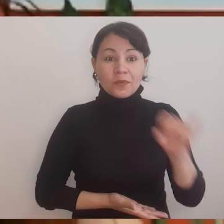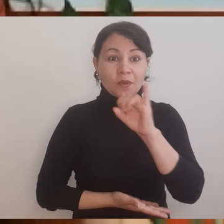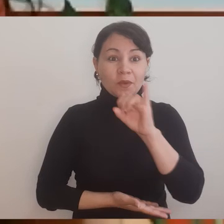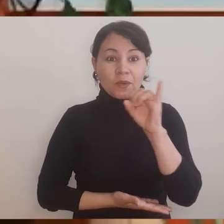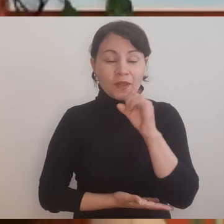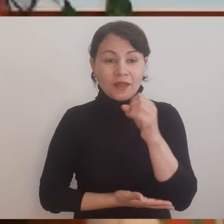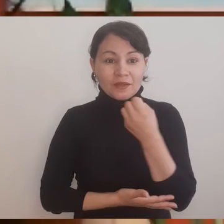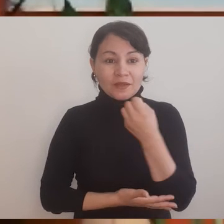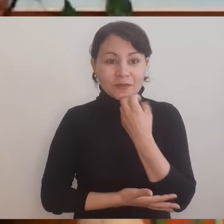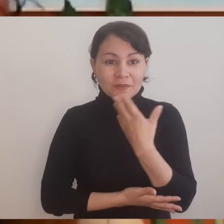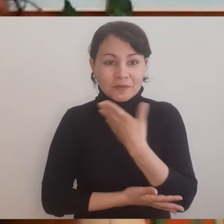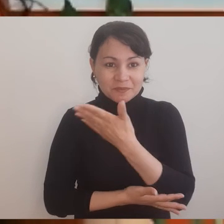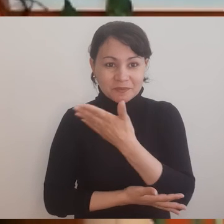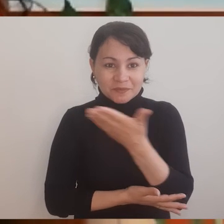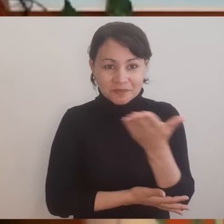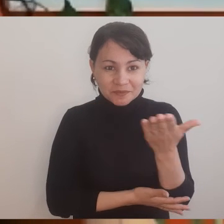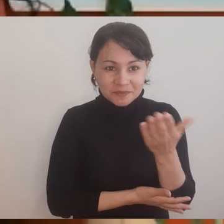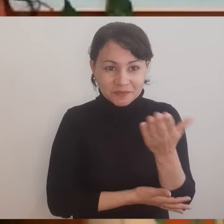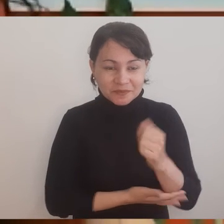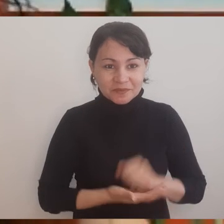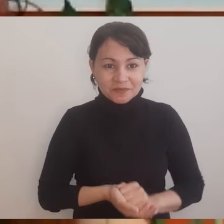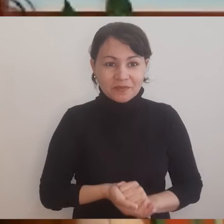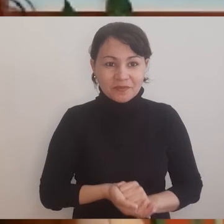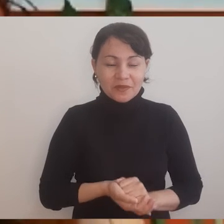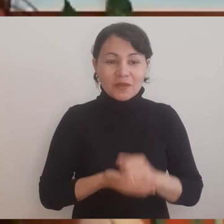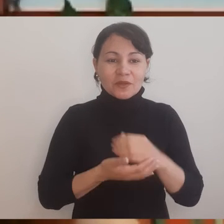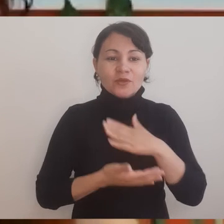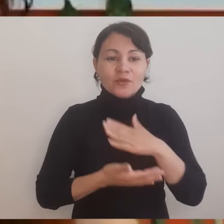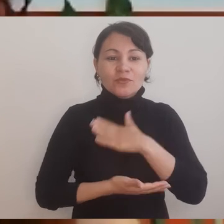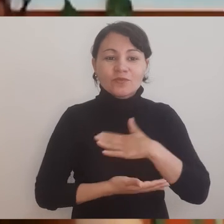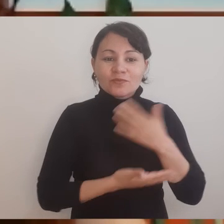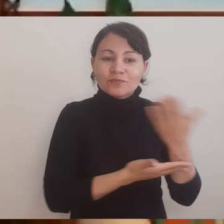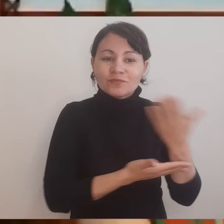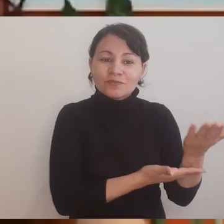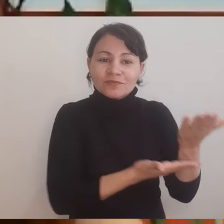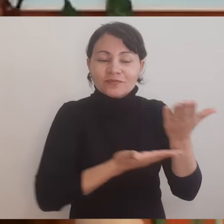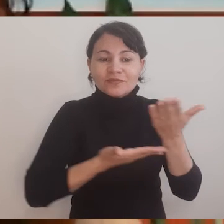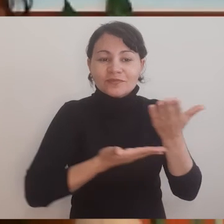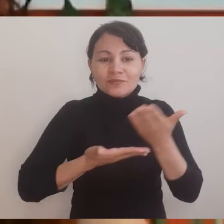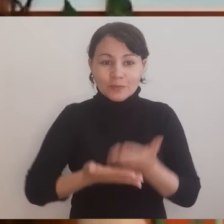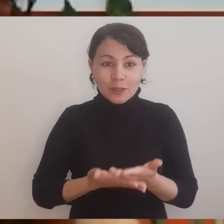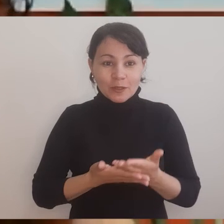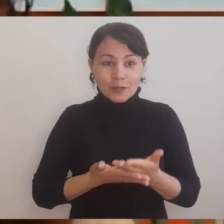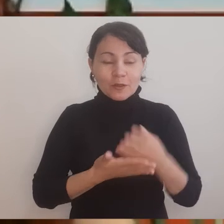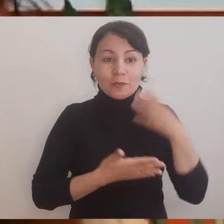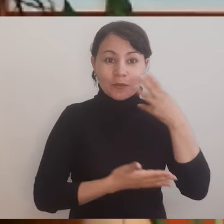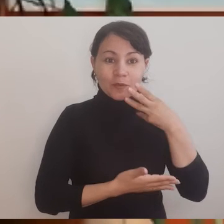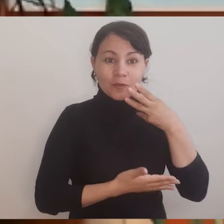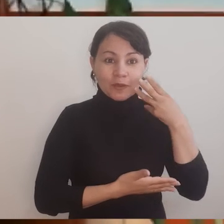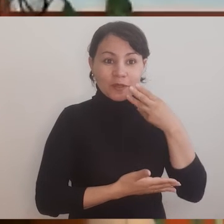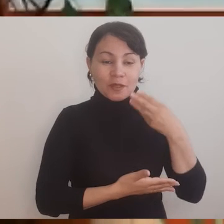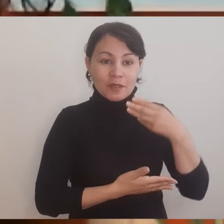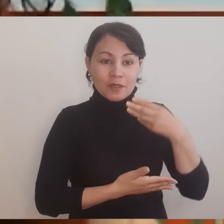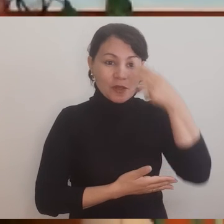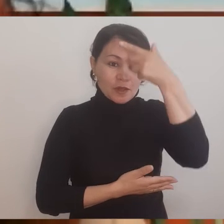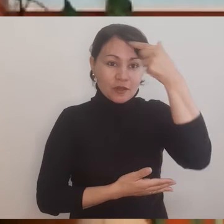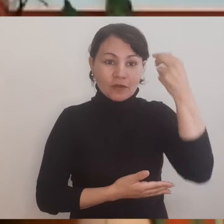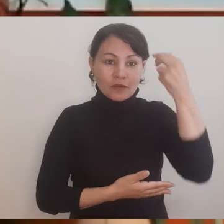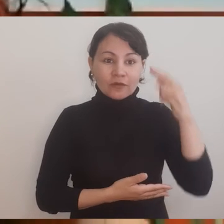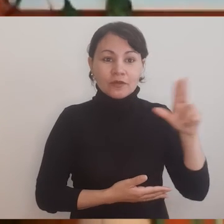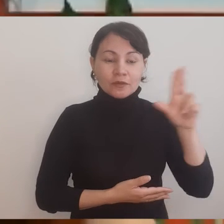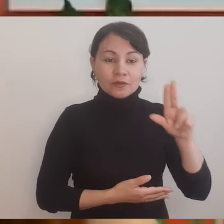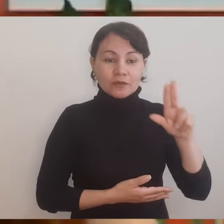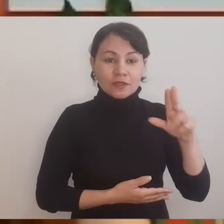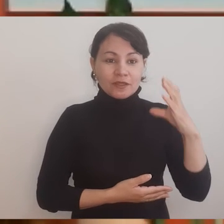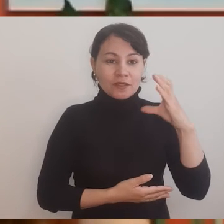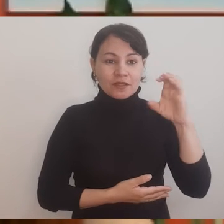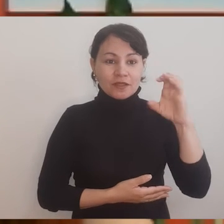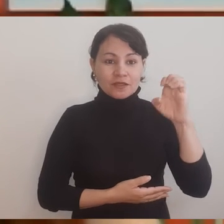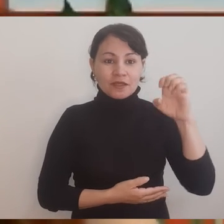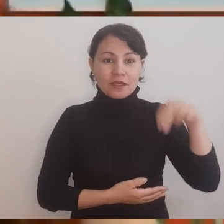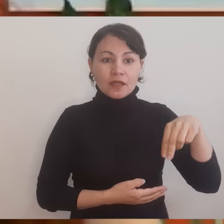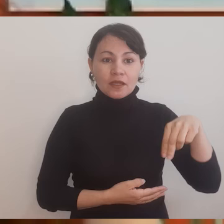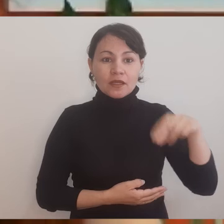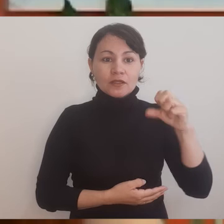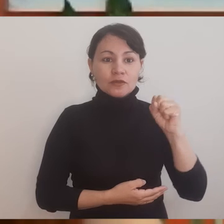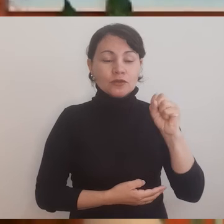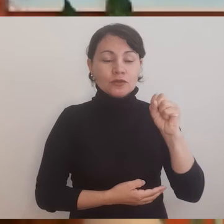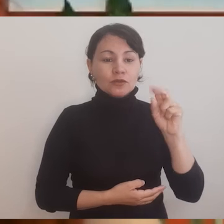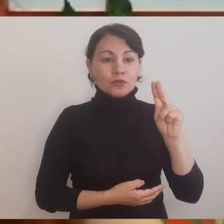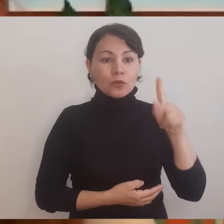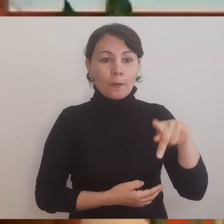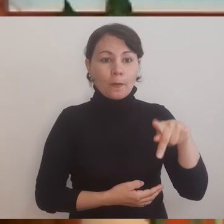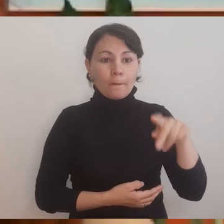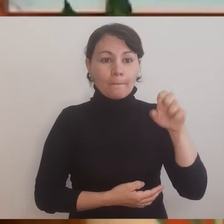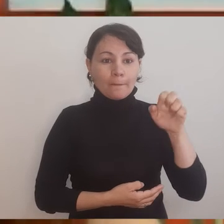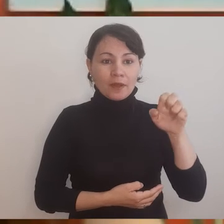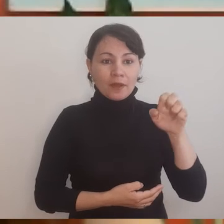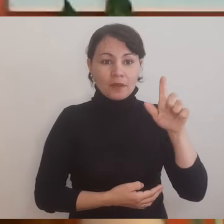Olá, pessoal, tudo bem com vocês? Sejam todos muito bem-vindos a mais uma palestra da Faculdade Sansupeg. Eu sou a enfermeira Maíra